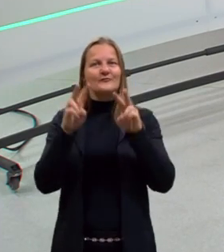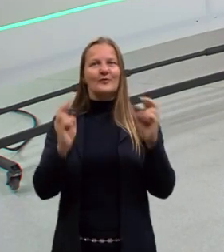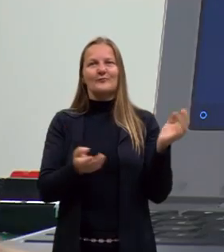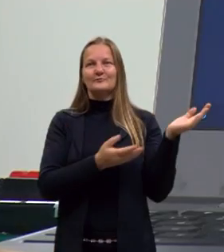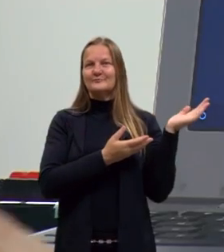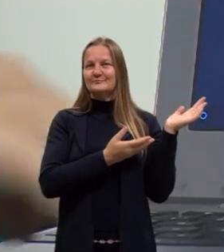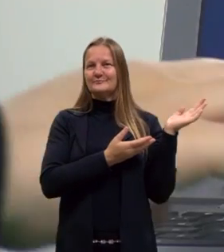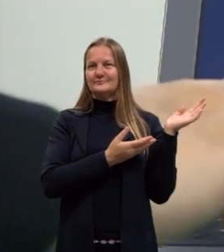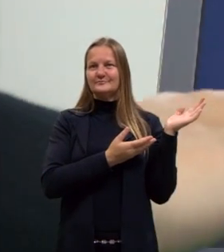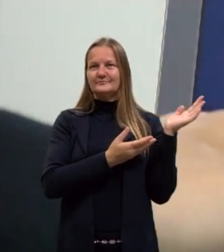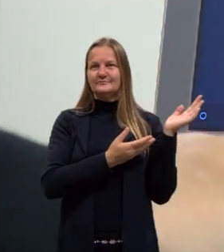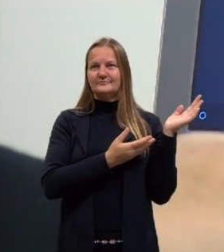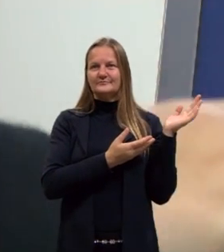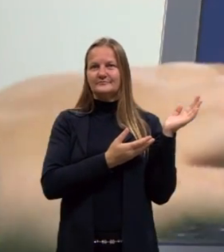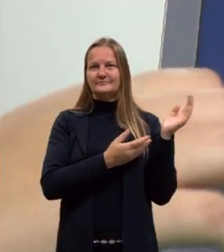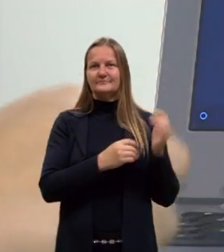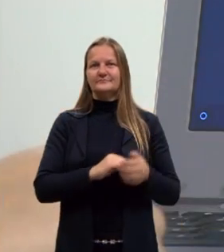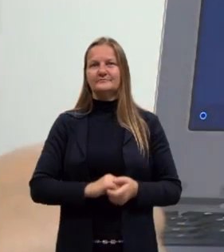acontece